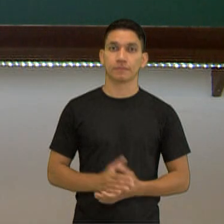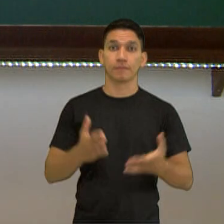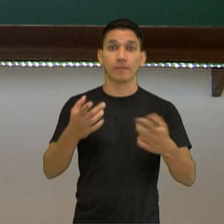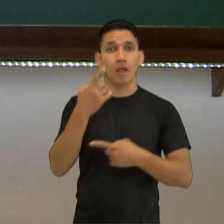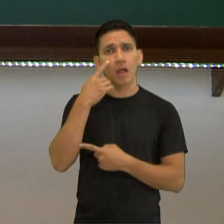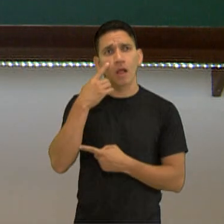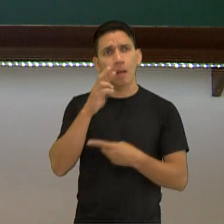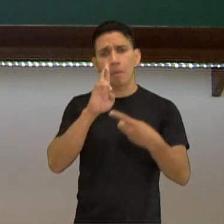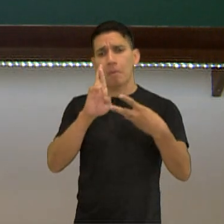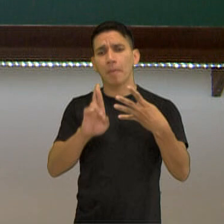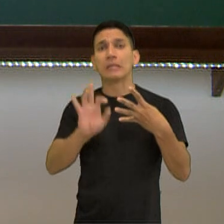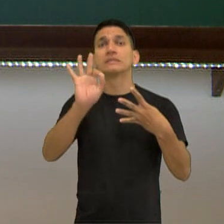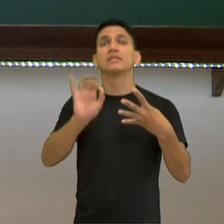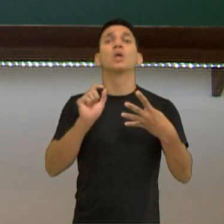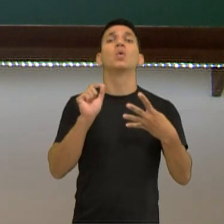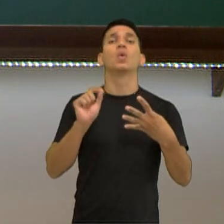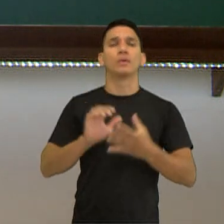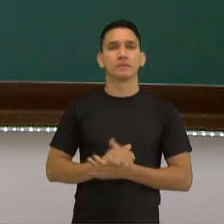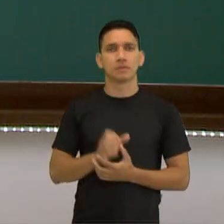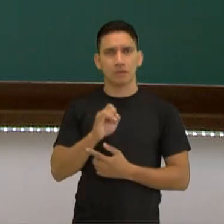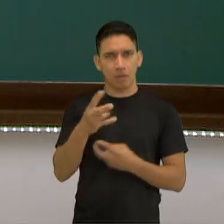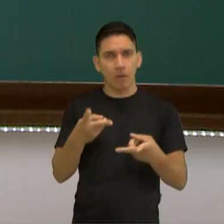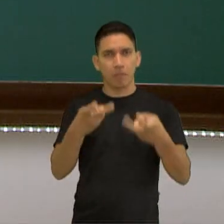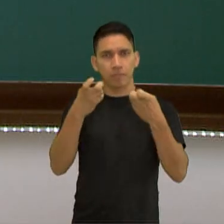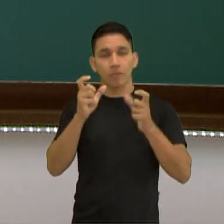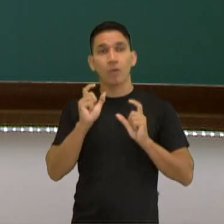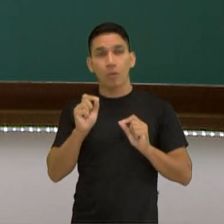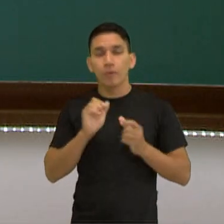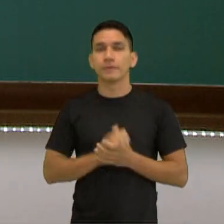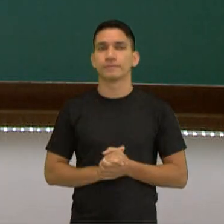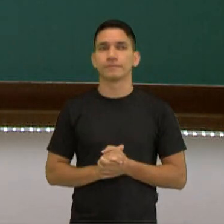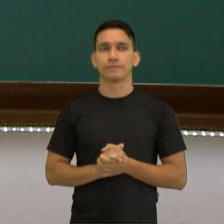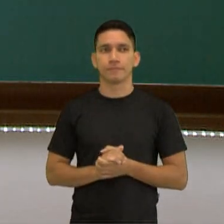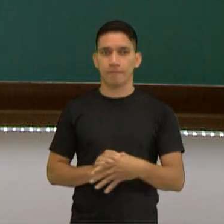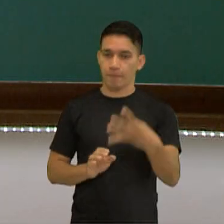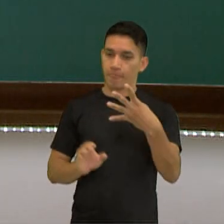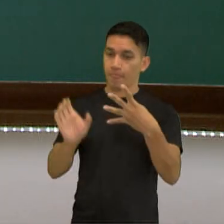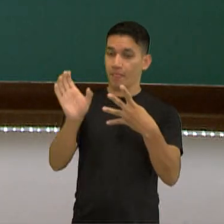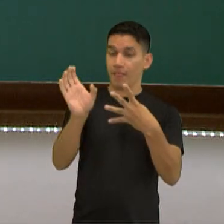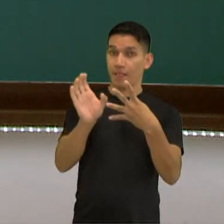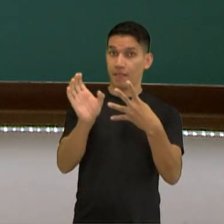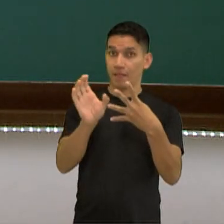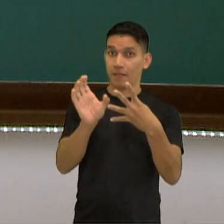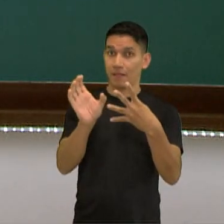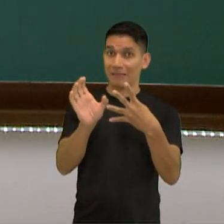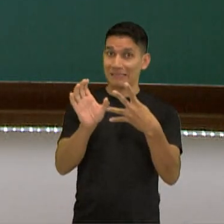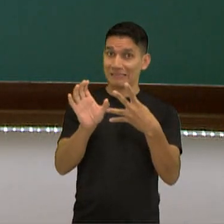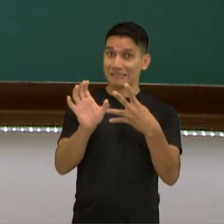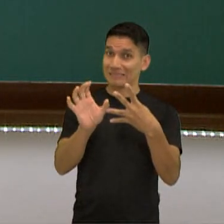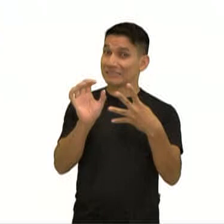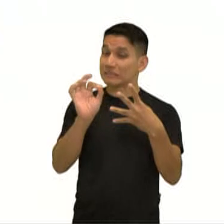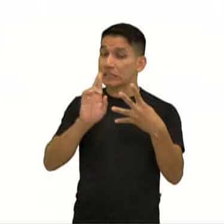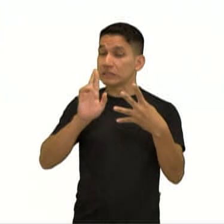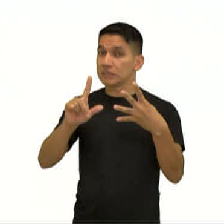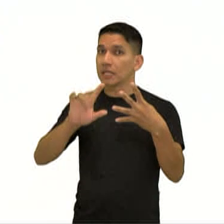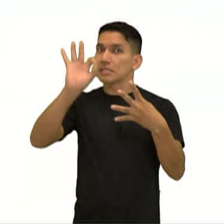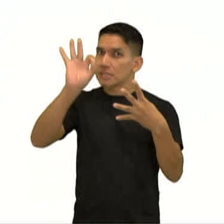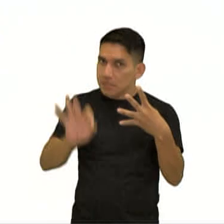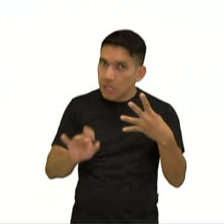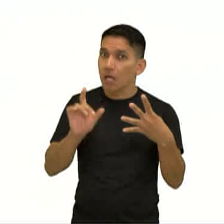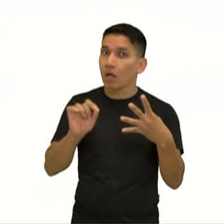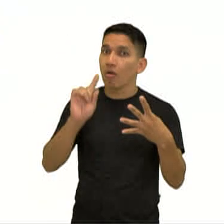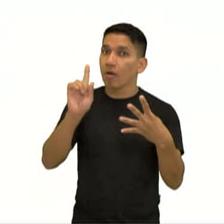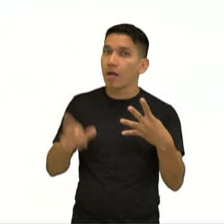Vamos ver a resposta correta? Se você perceber, o exceto é a alternativa C. Lavar com